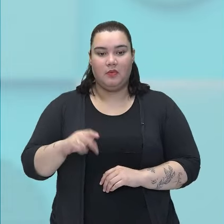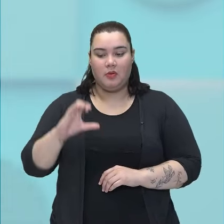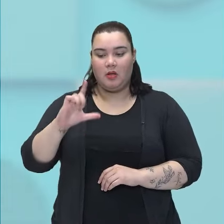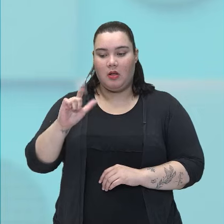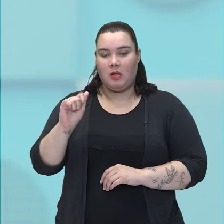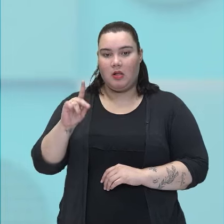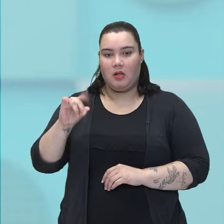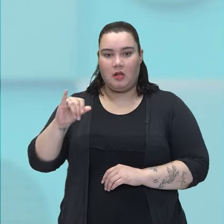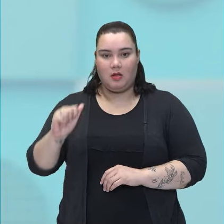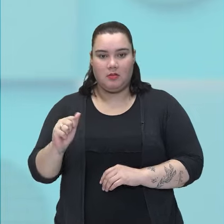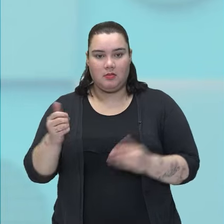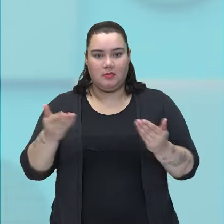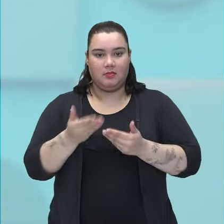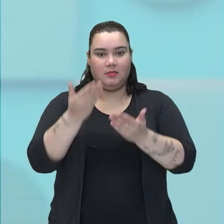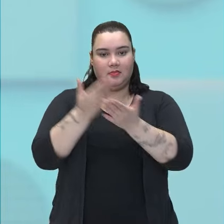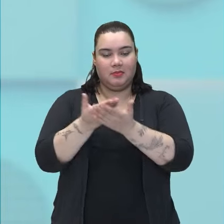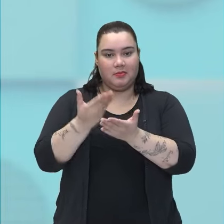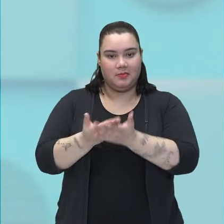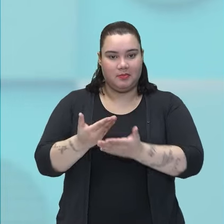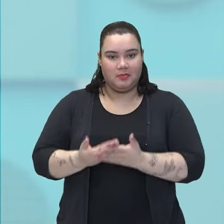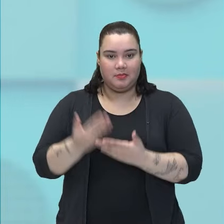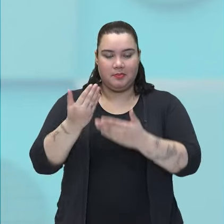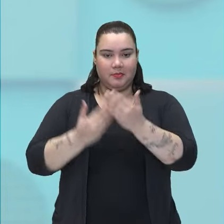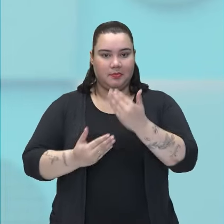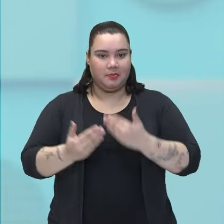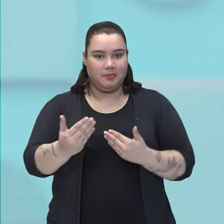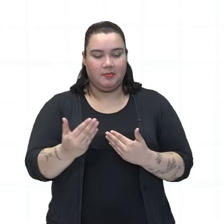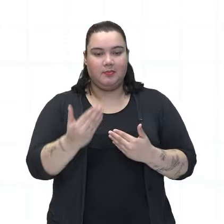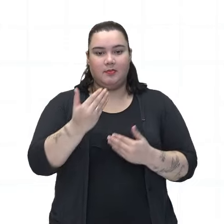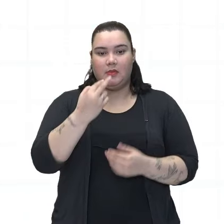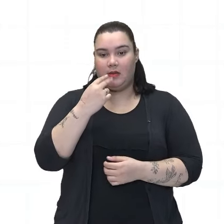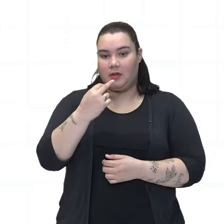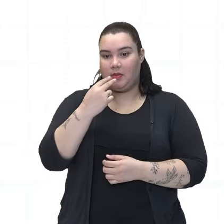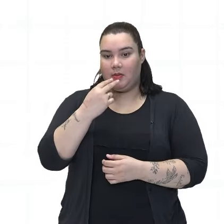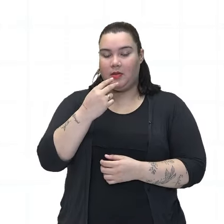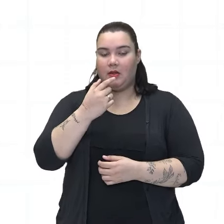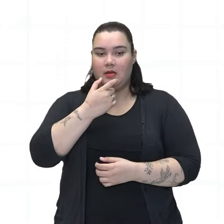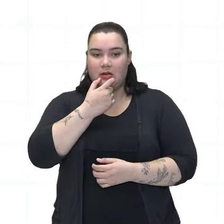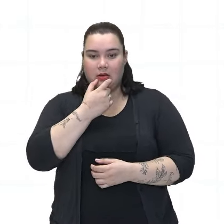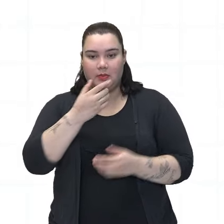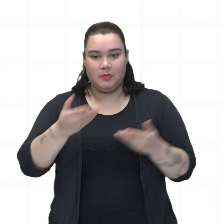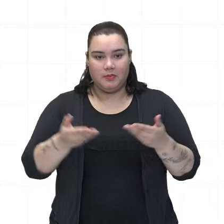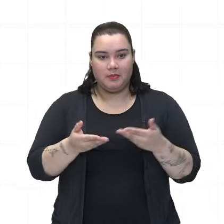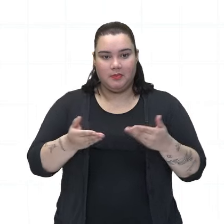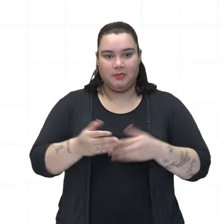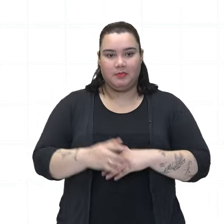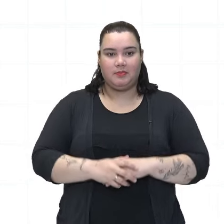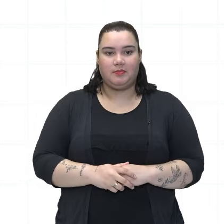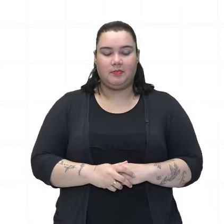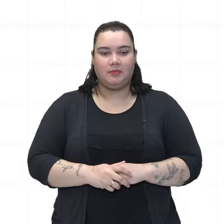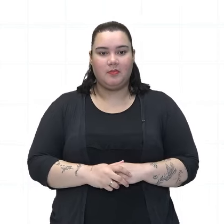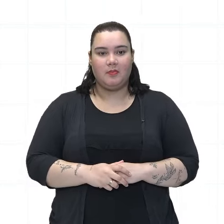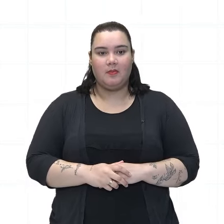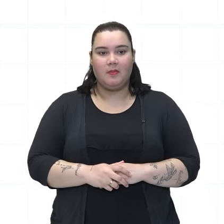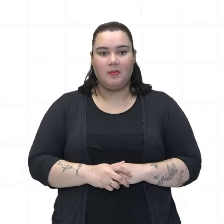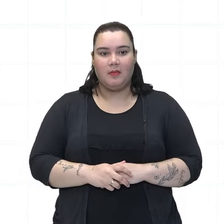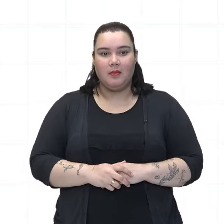gente vai continuar vendo um pouquinho mais da nossa aula de inglês de hoje. Vamos conferir os conteúdos.